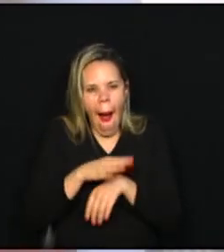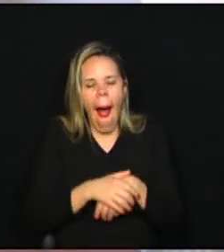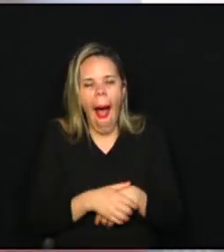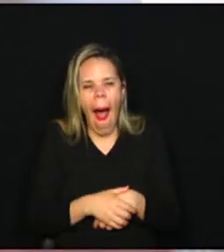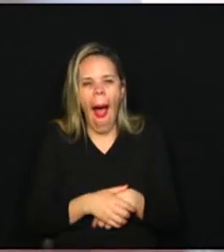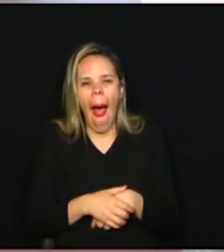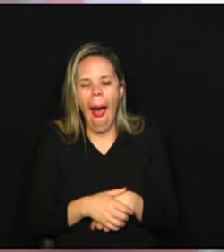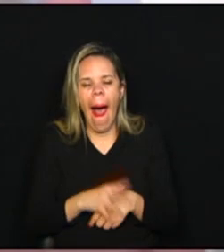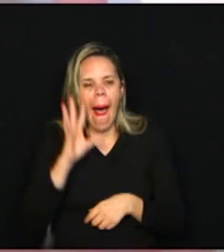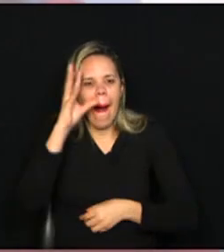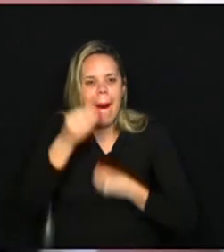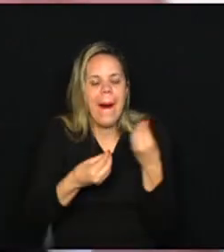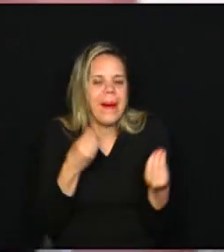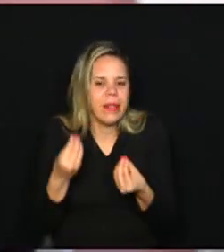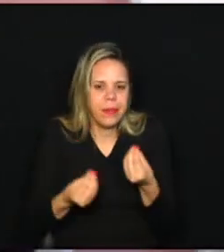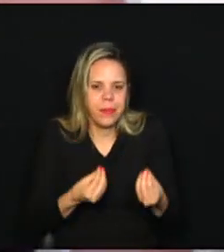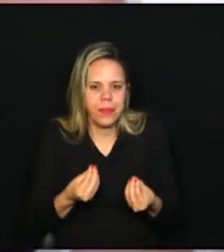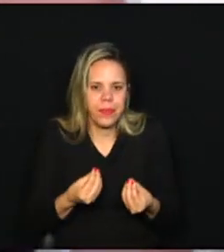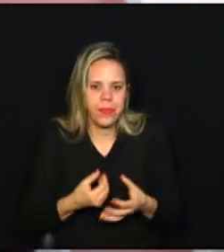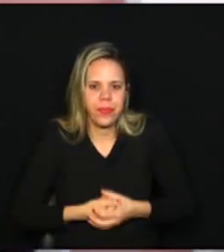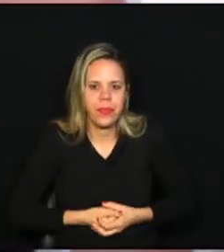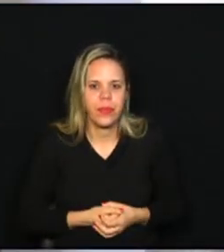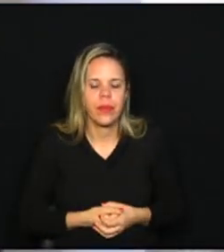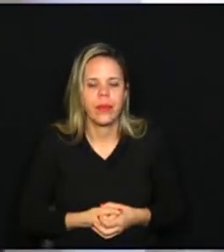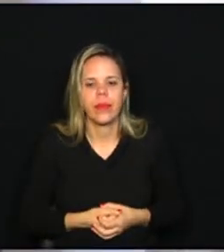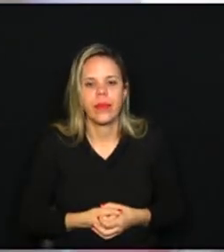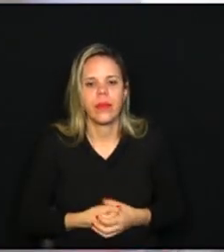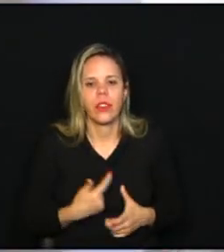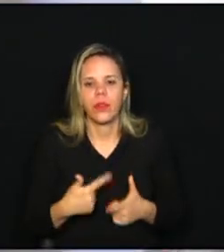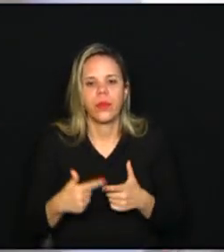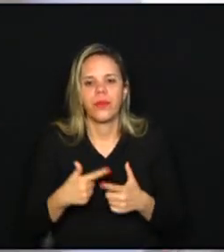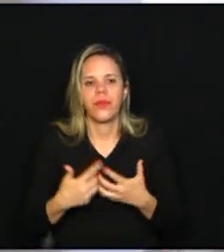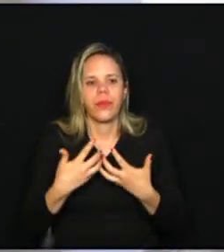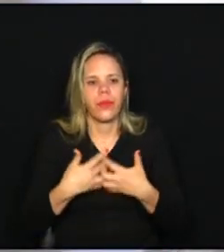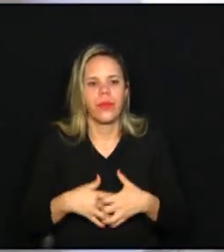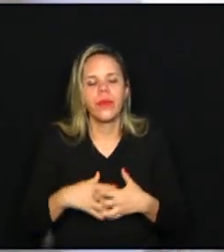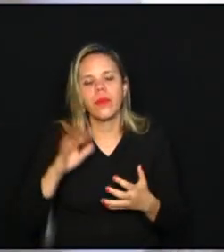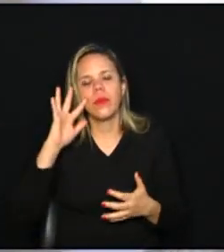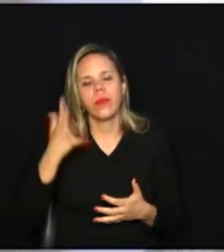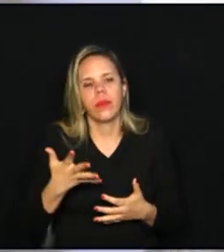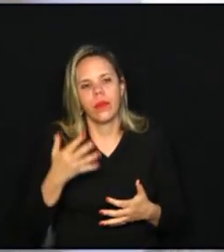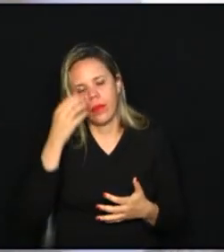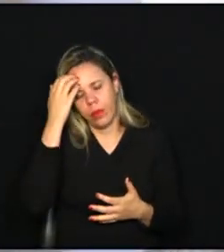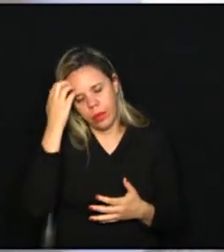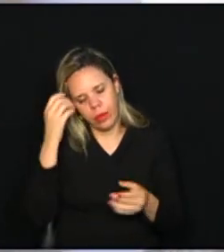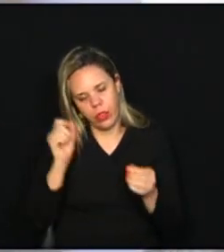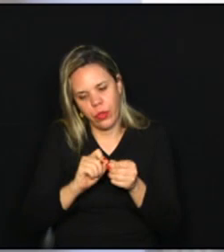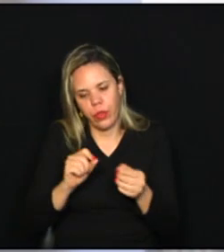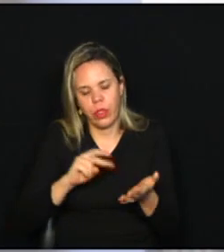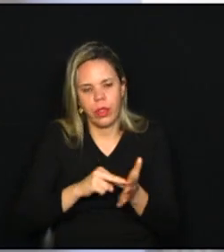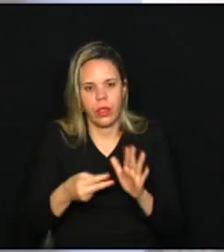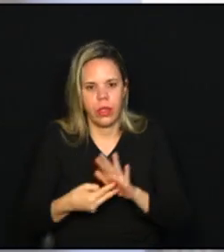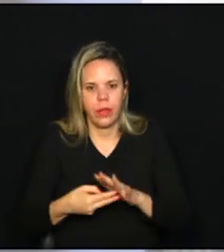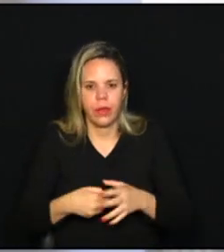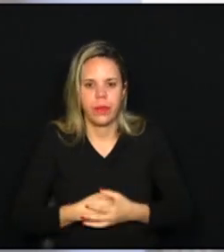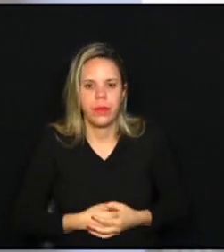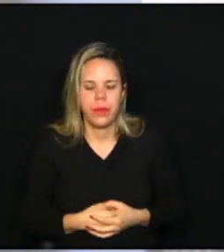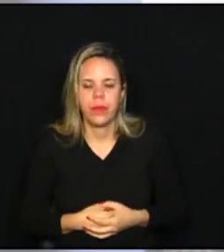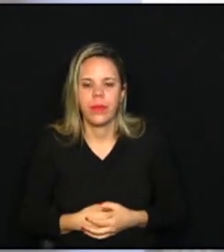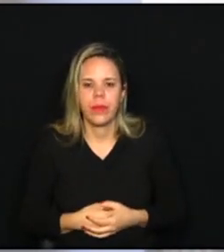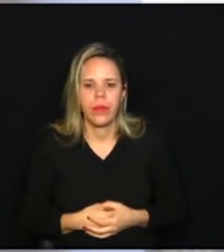entender qual seria a consequência daquilo que estava sendo feito. Então, o que isso significa?